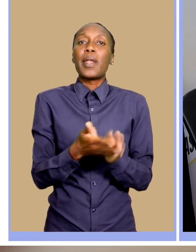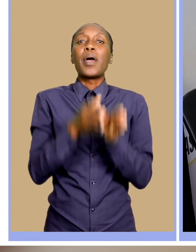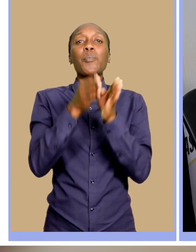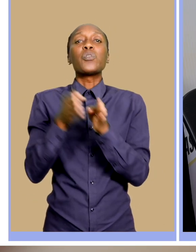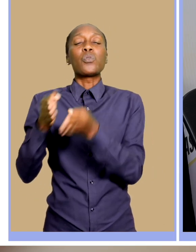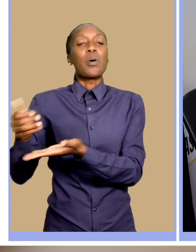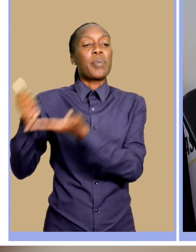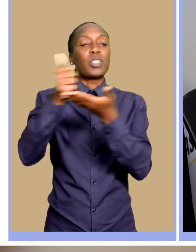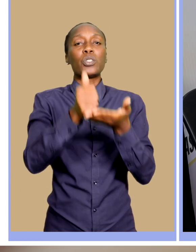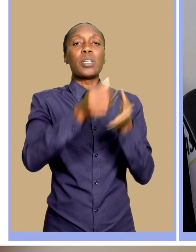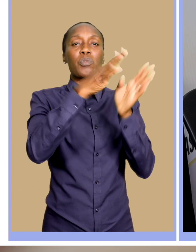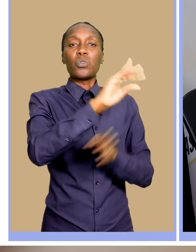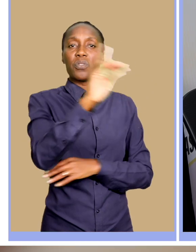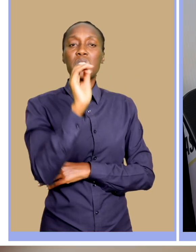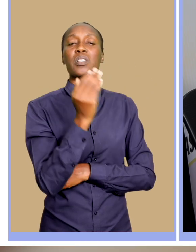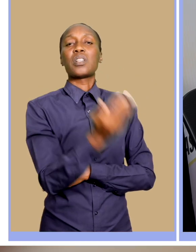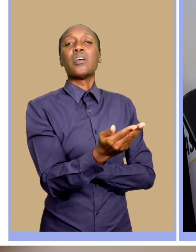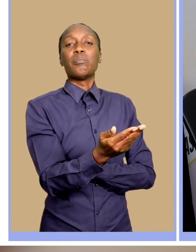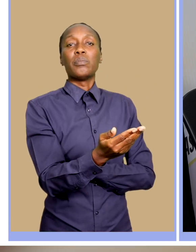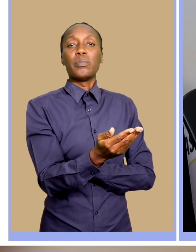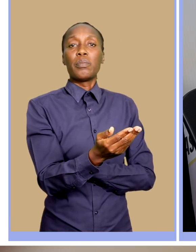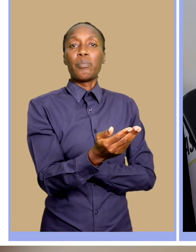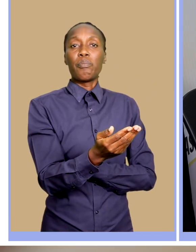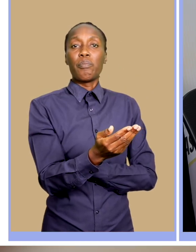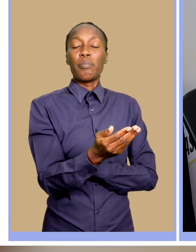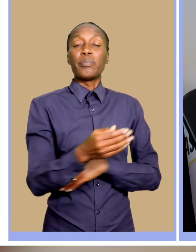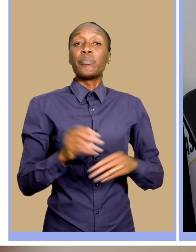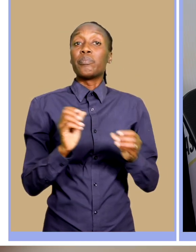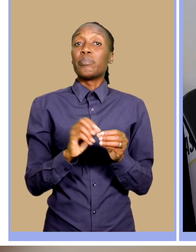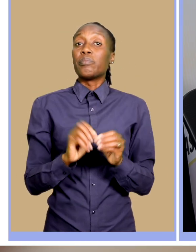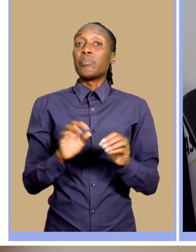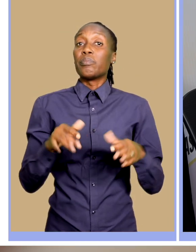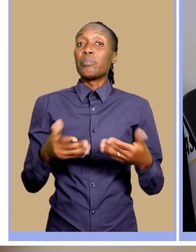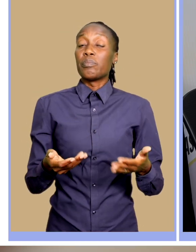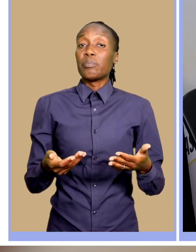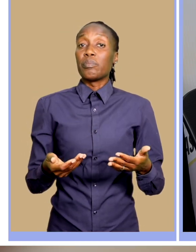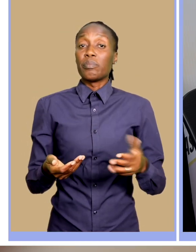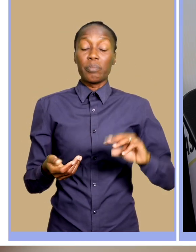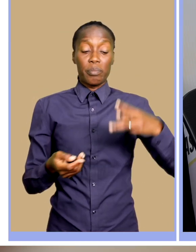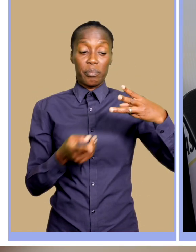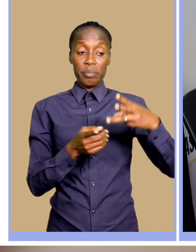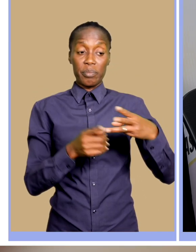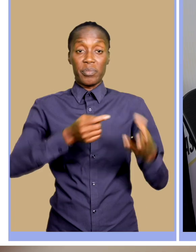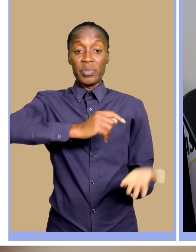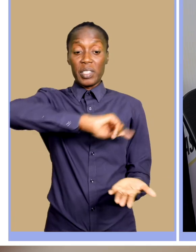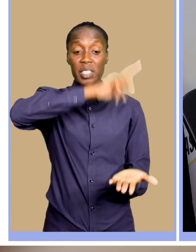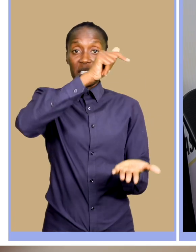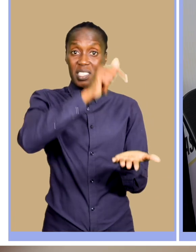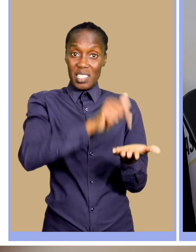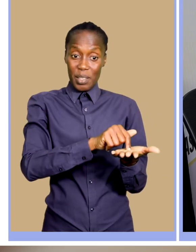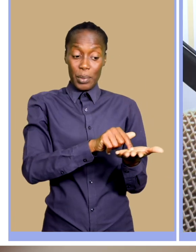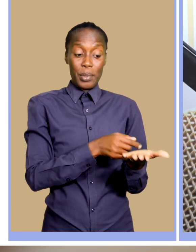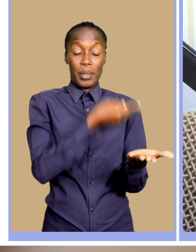é em relação aos centros de reassentamento e abrigos que estive a falar. Sim.